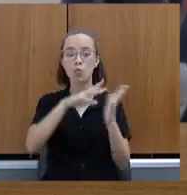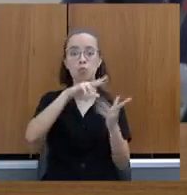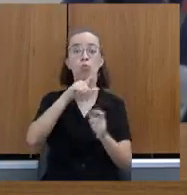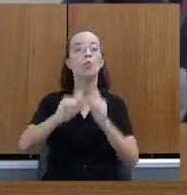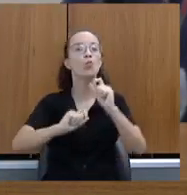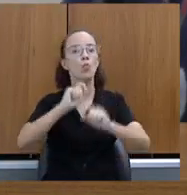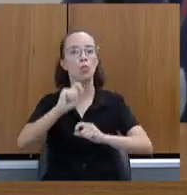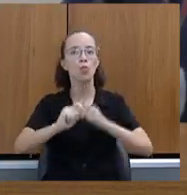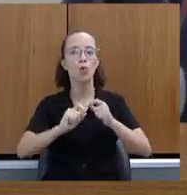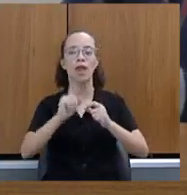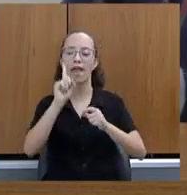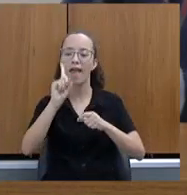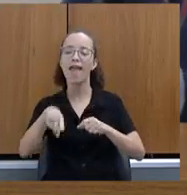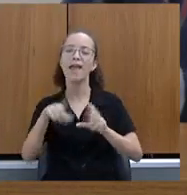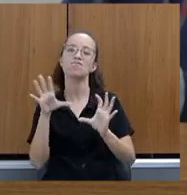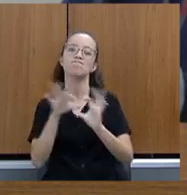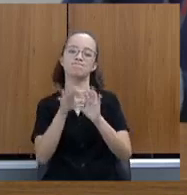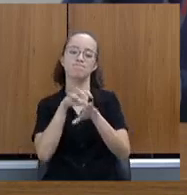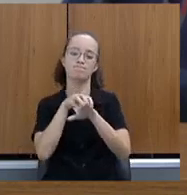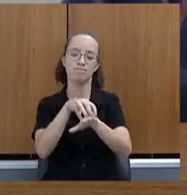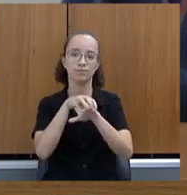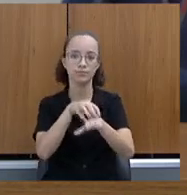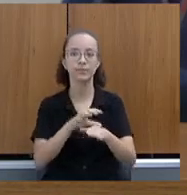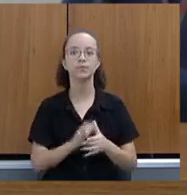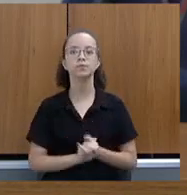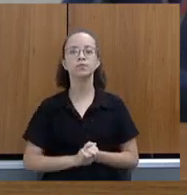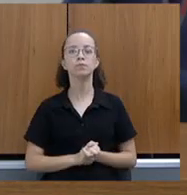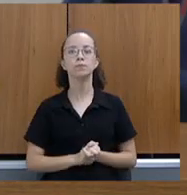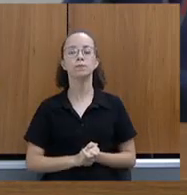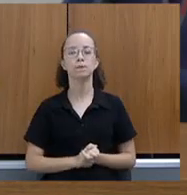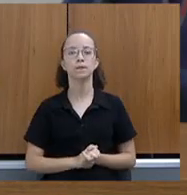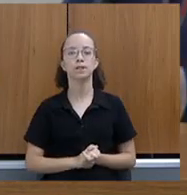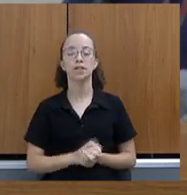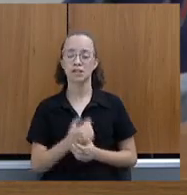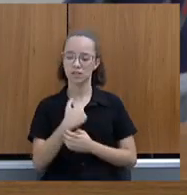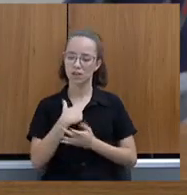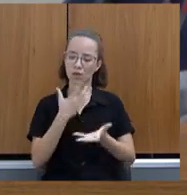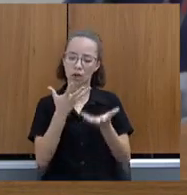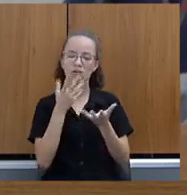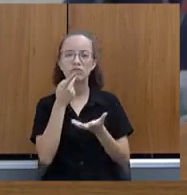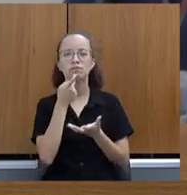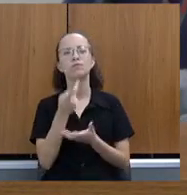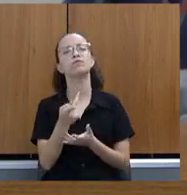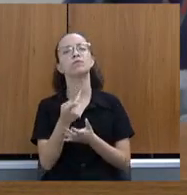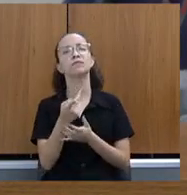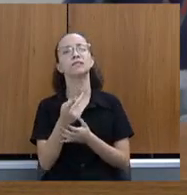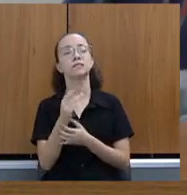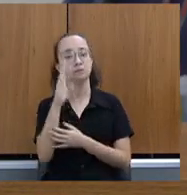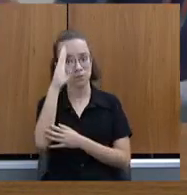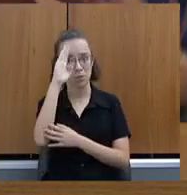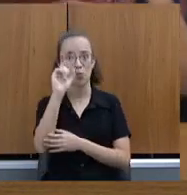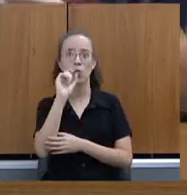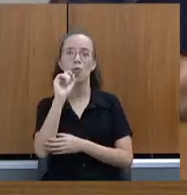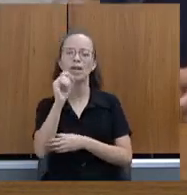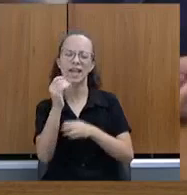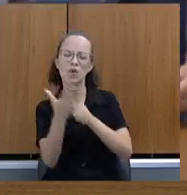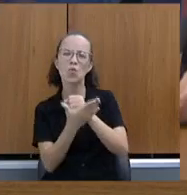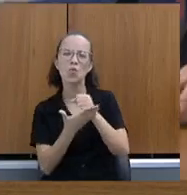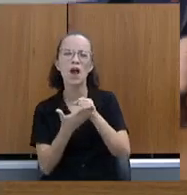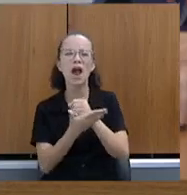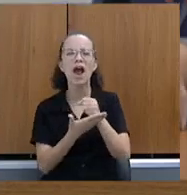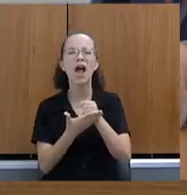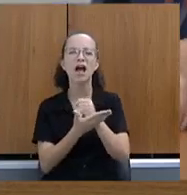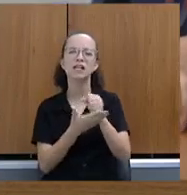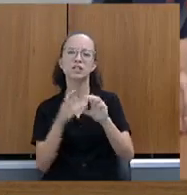serão empregos do Turismo aqui é eu quero falar sobretudo da base Comunitária Não